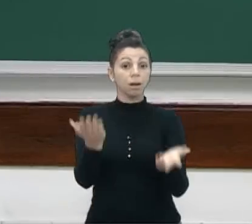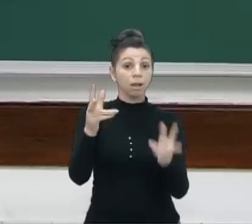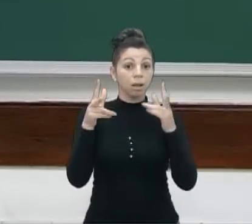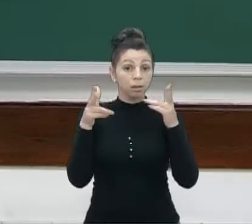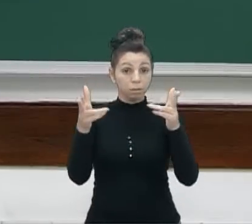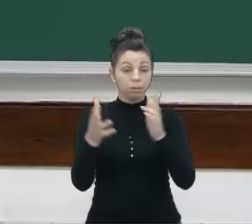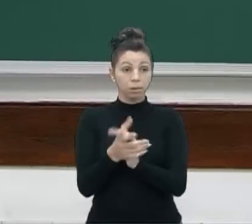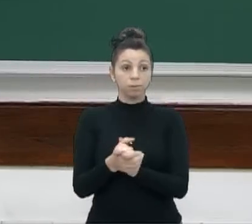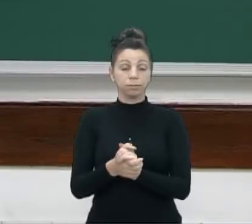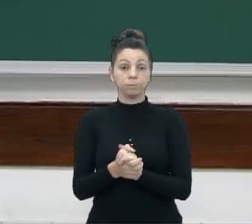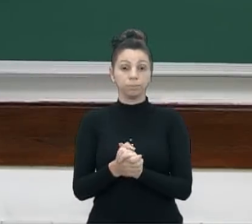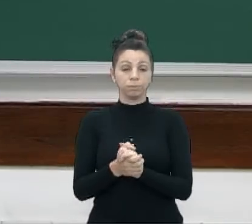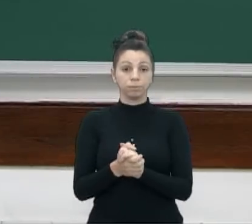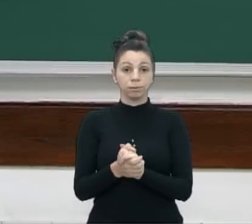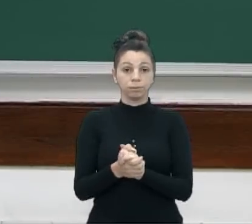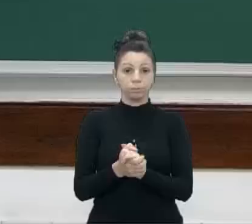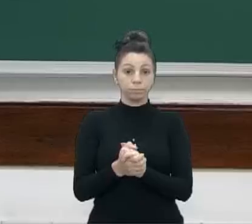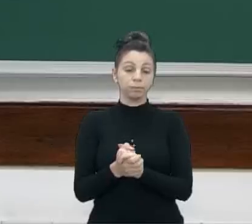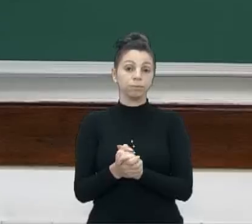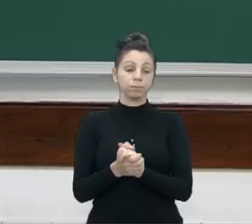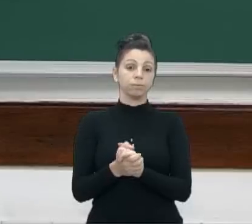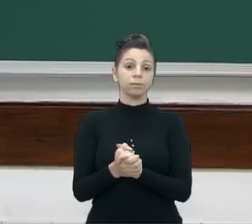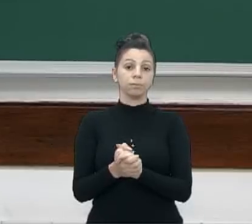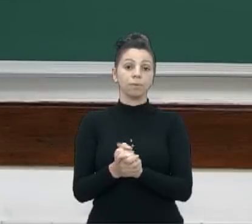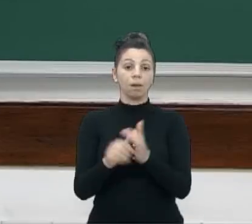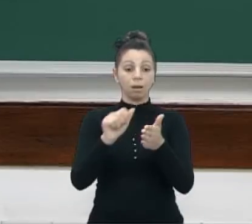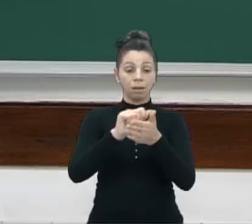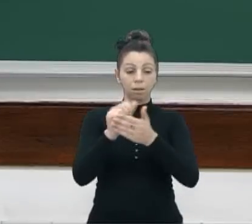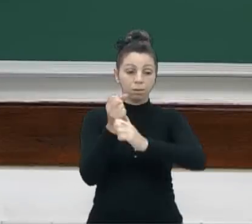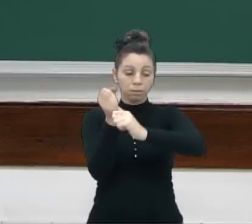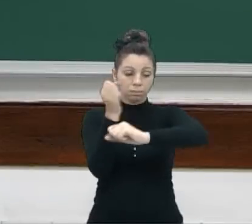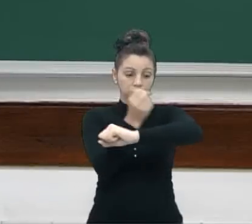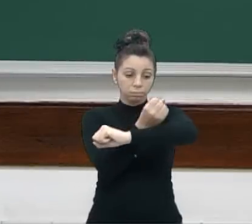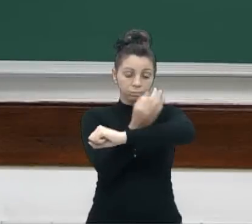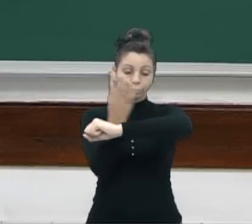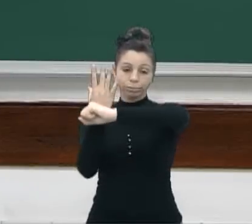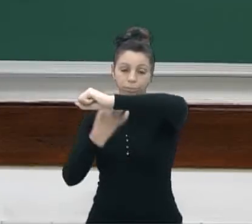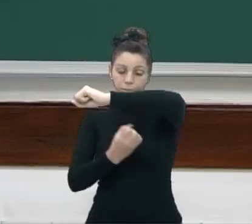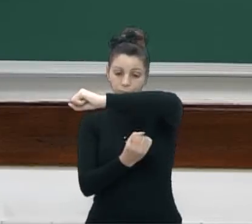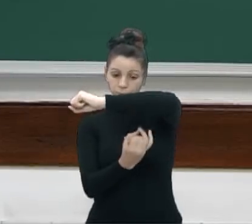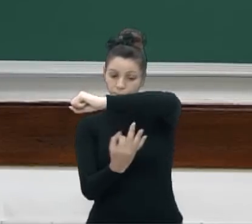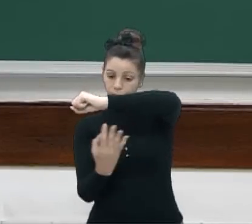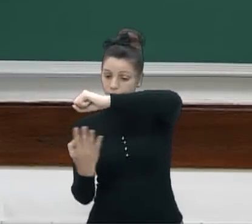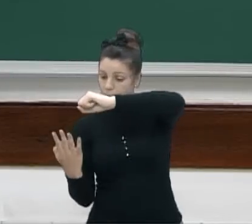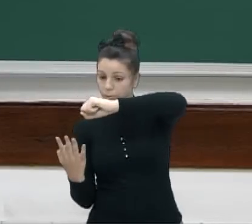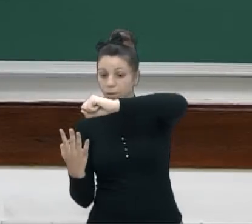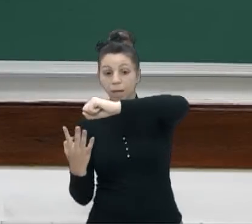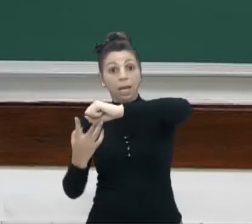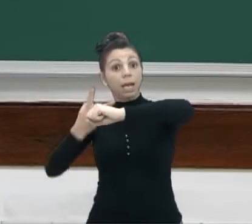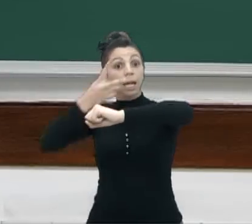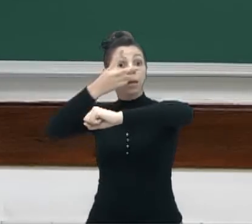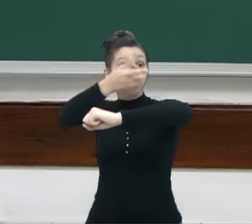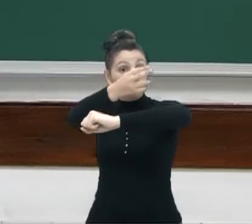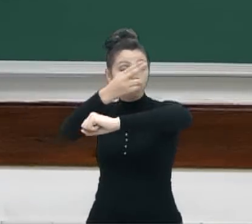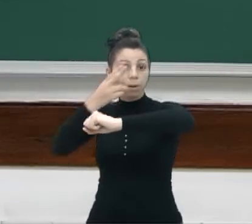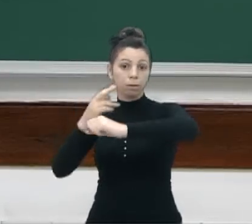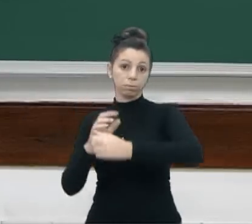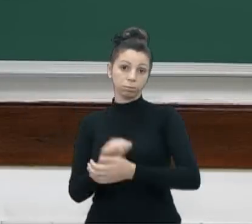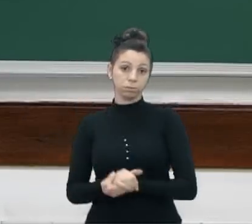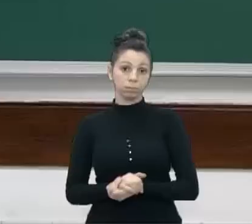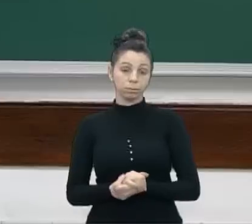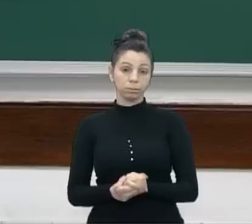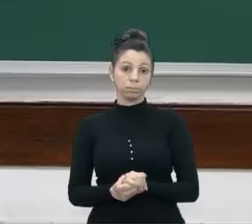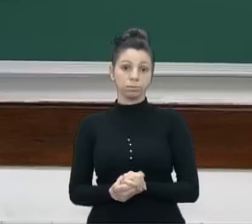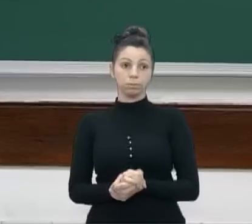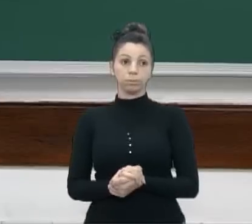vou para a escrita fracionária para eu ver se a minha escrita decimal é equivalente ou não,